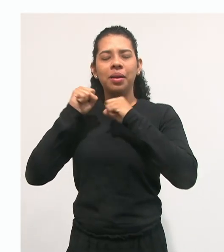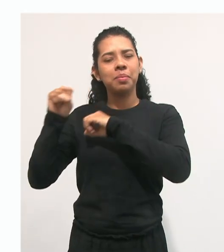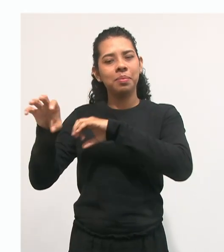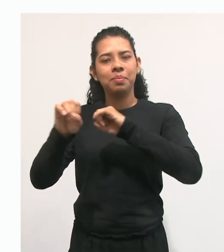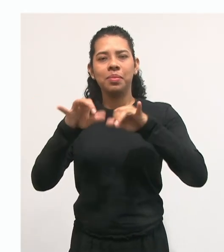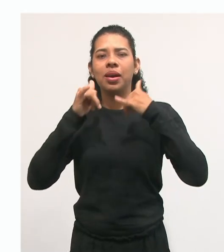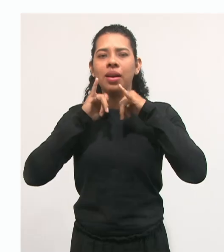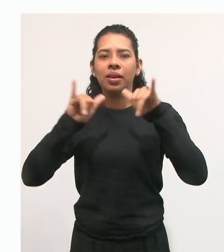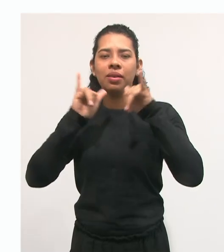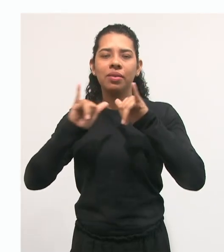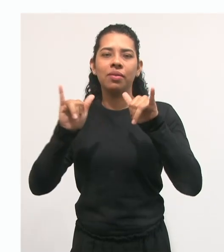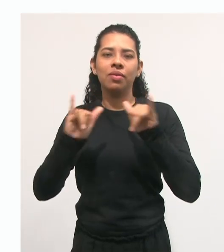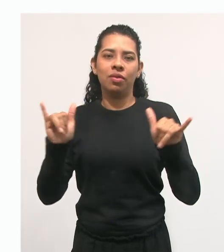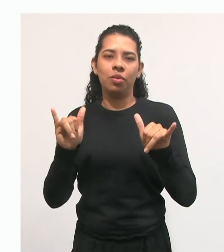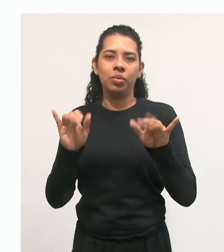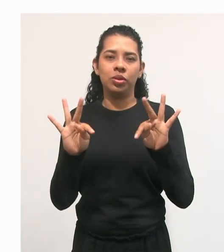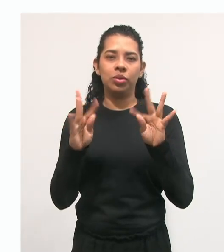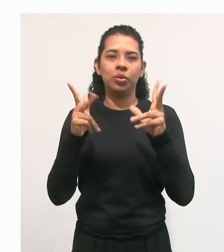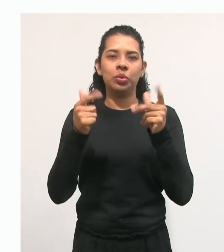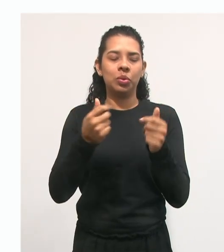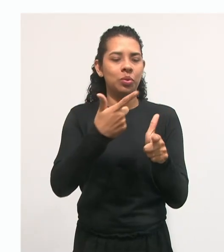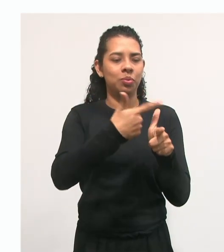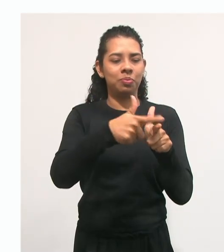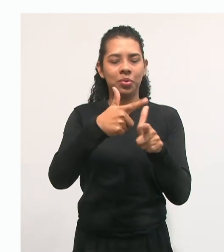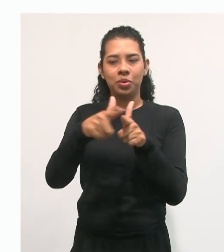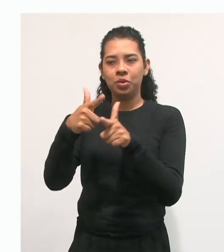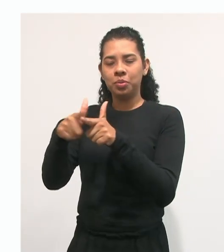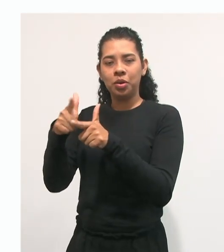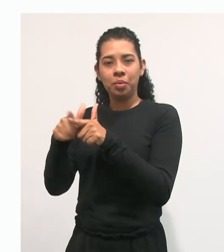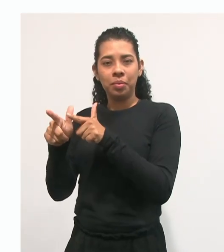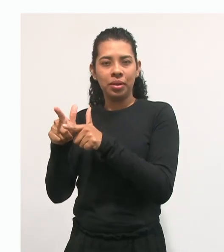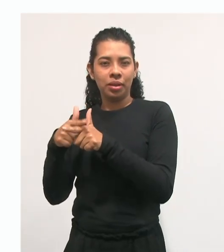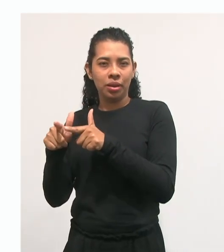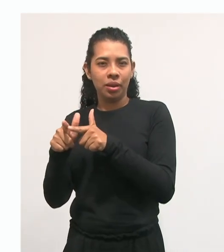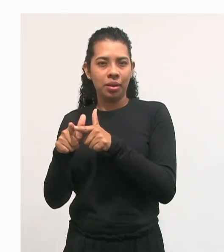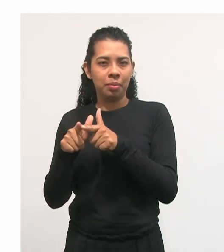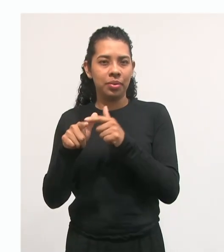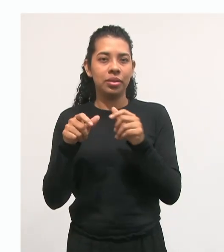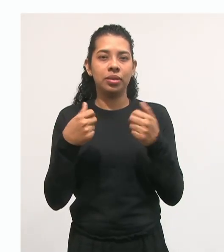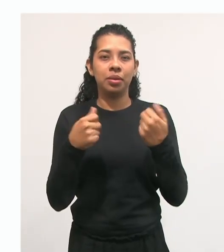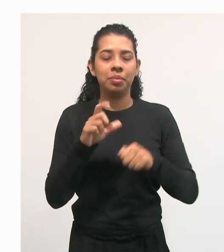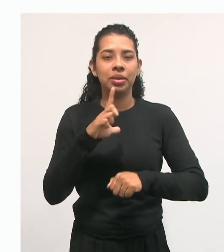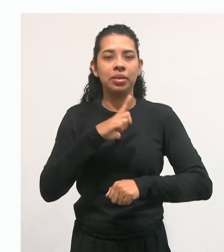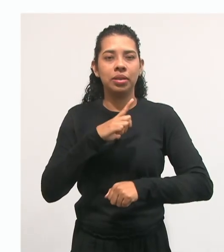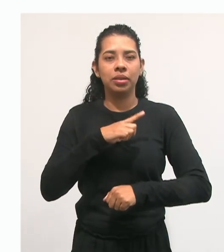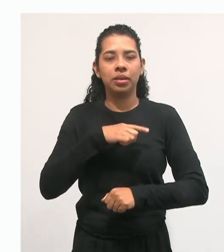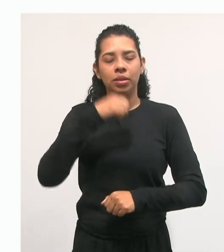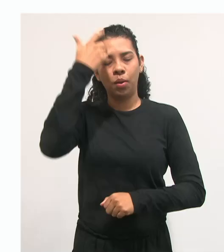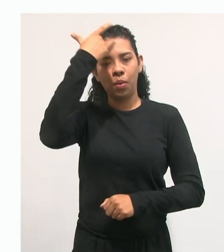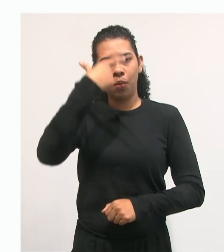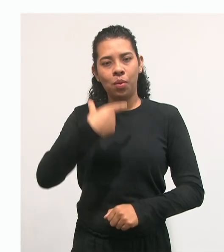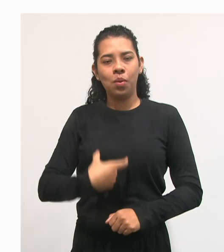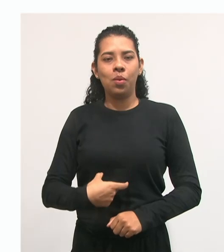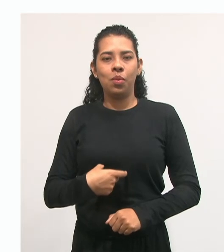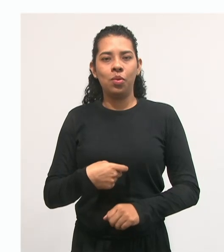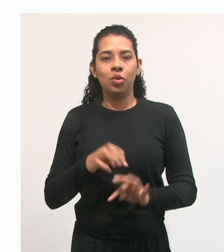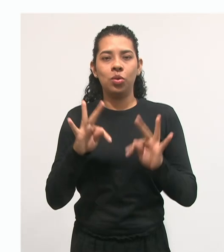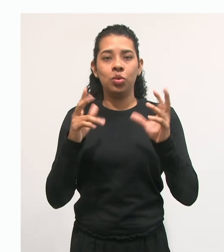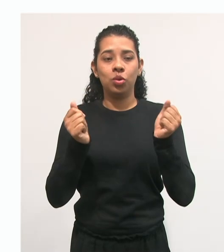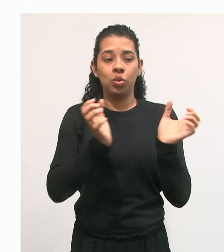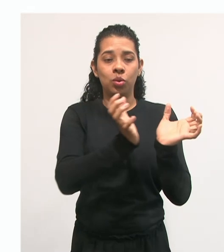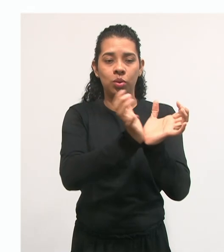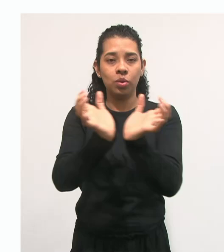conhecimentos, resolver problemas e exercer protagonismo e autoria na vida pessoal e coletiva.